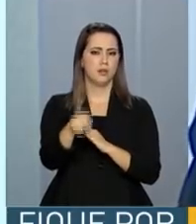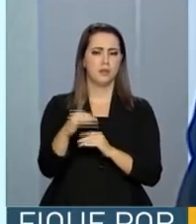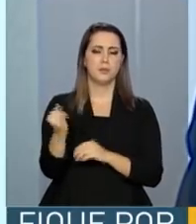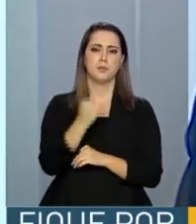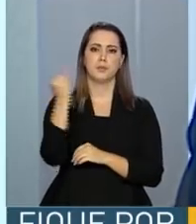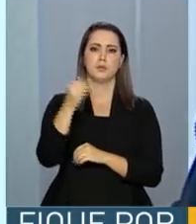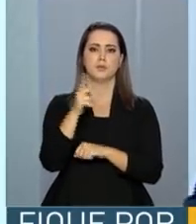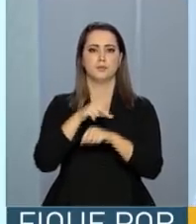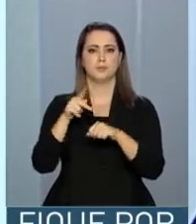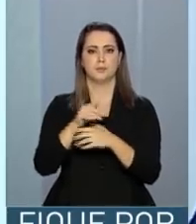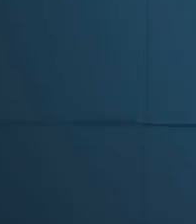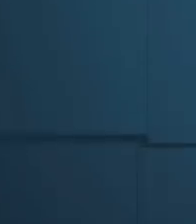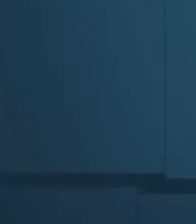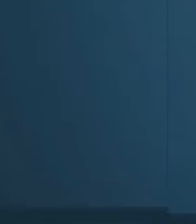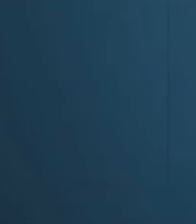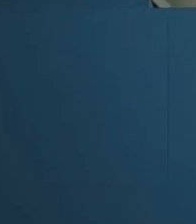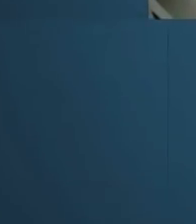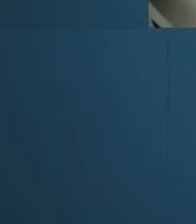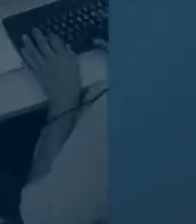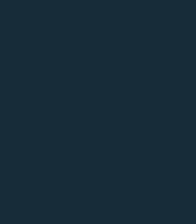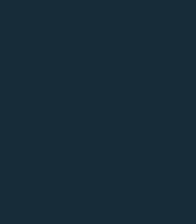fundamental para o país